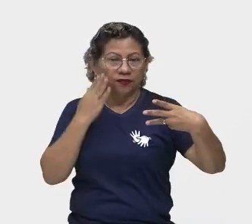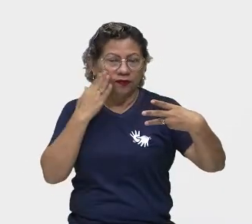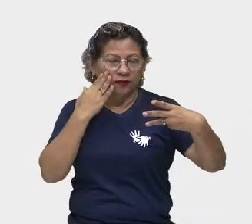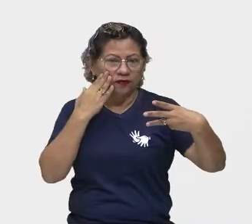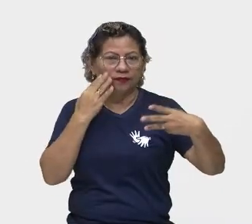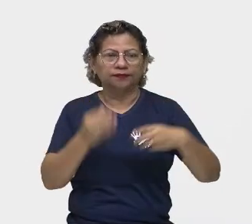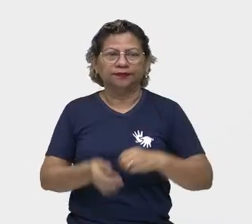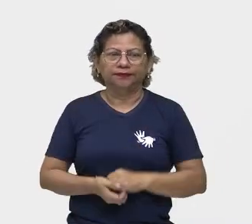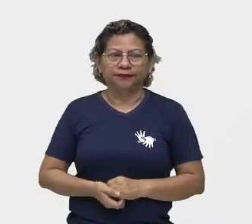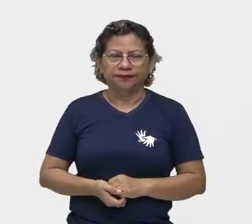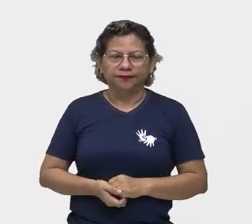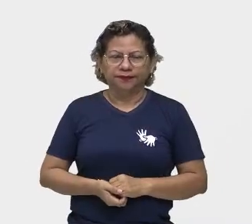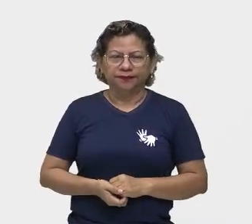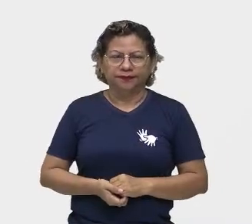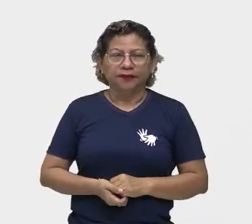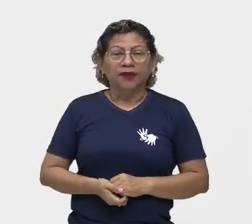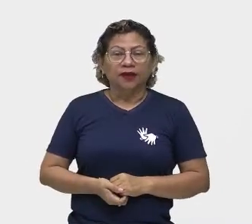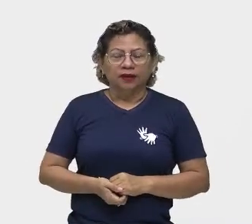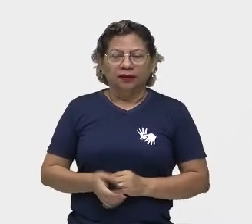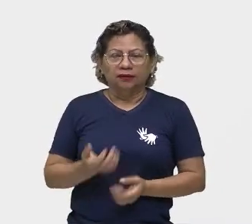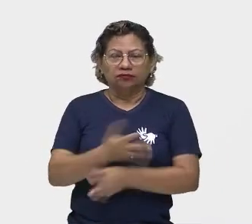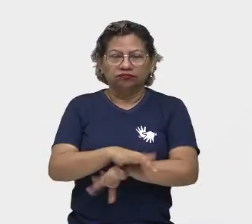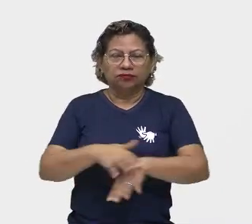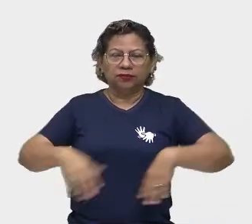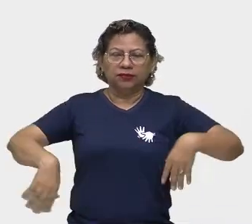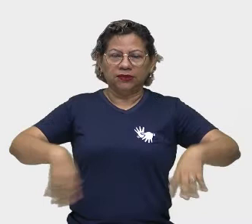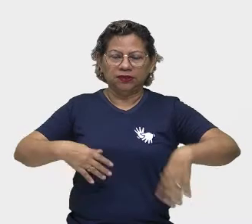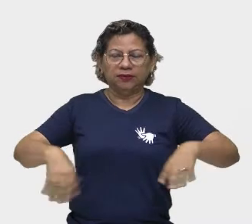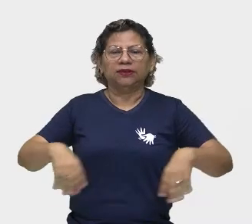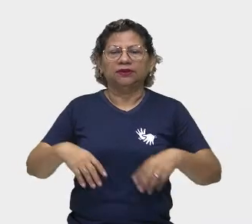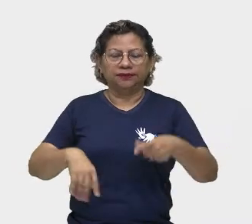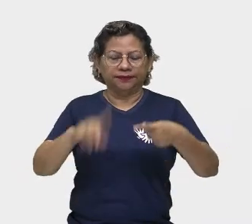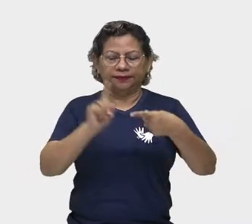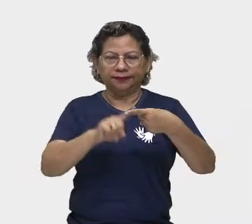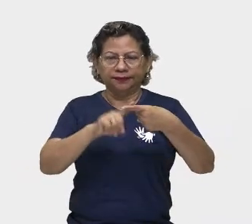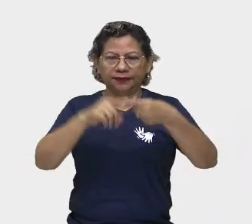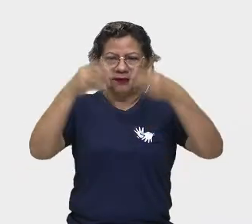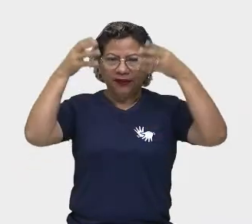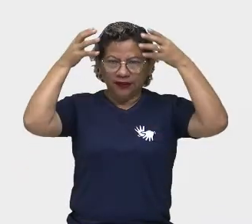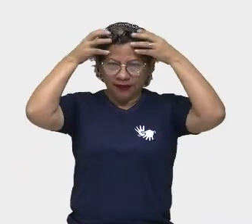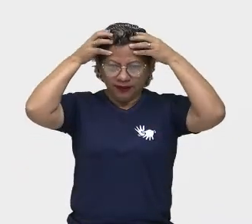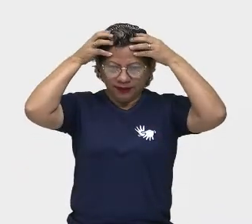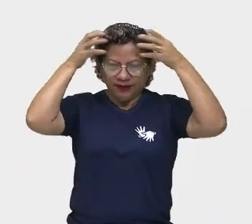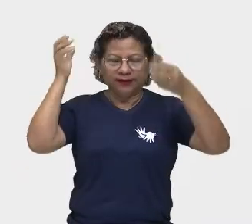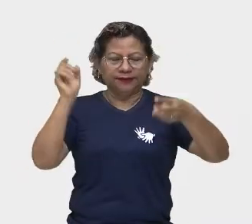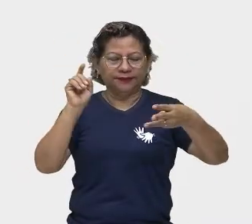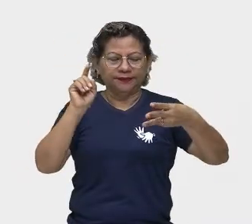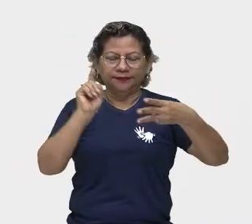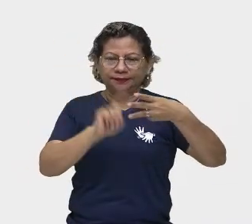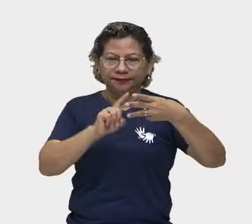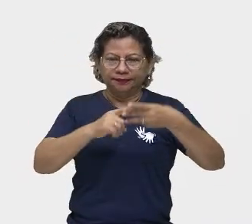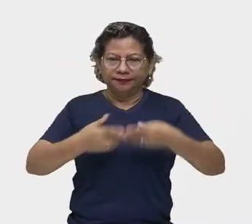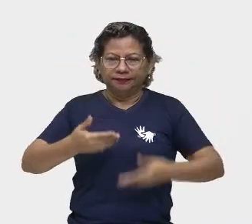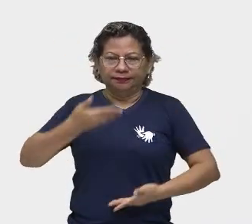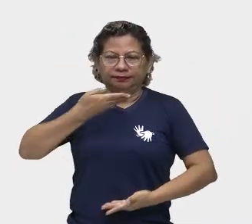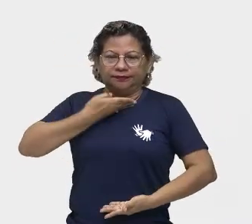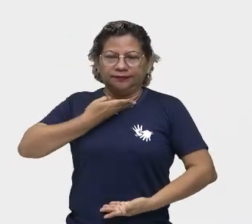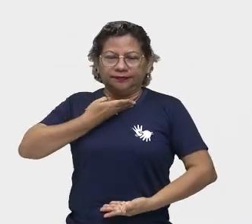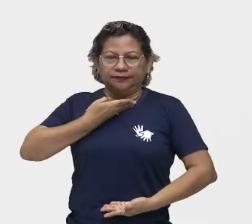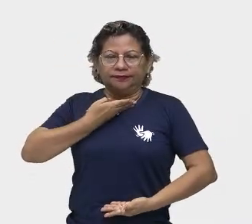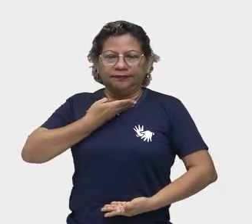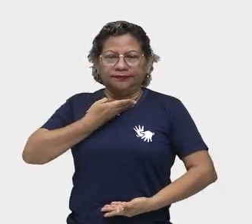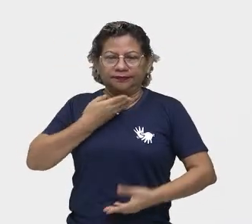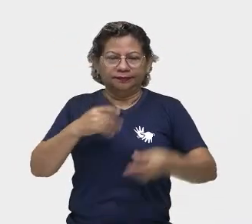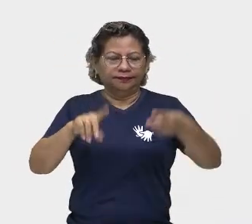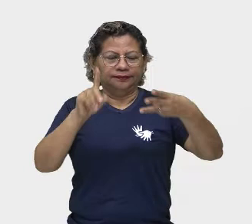na próxima imagem o esqueleto ele pode ser dividido em cabeça tronco e membros né então a gente observa essa